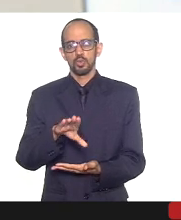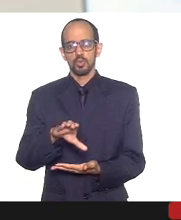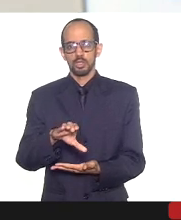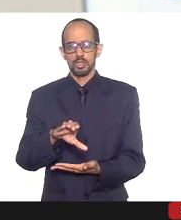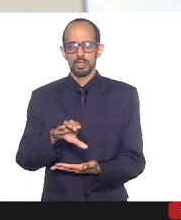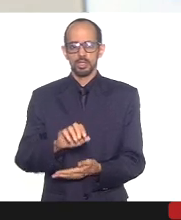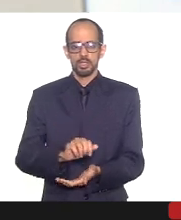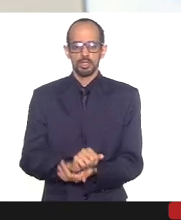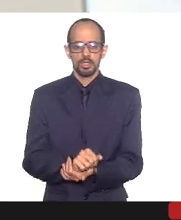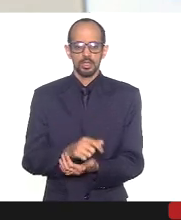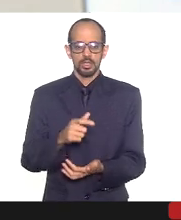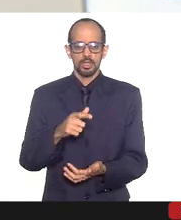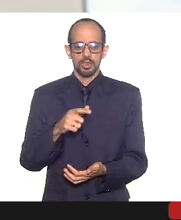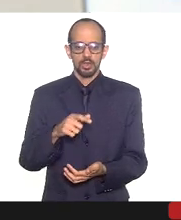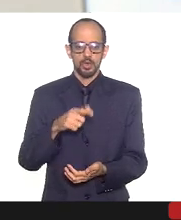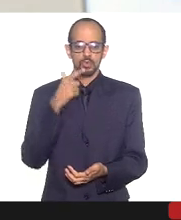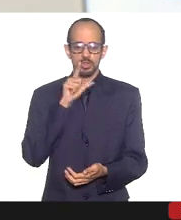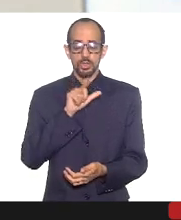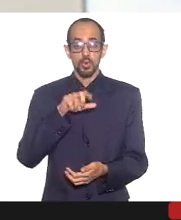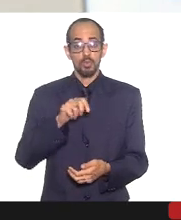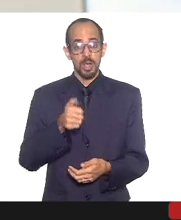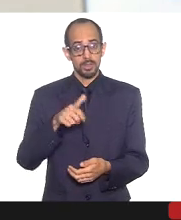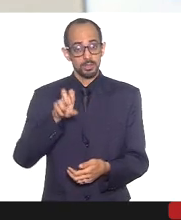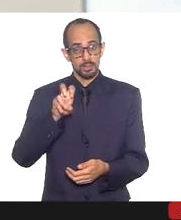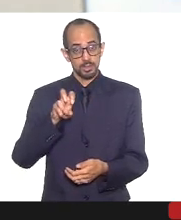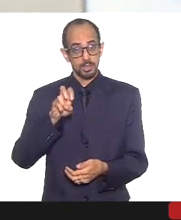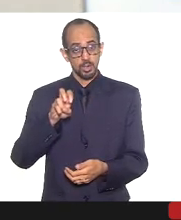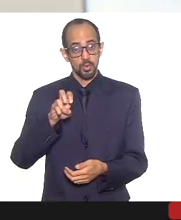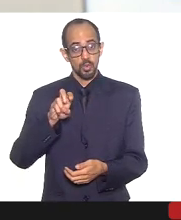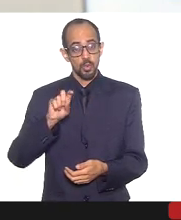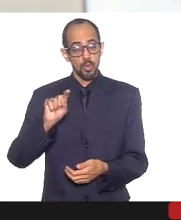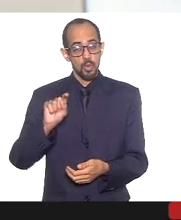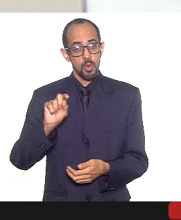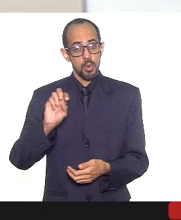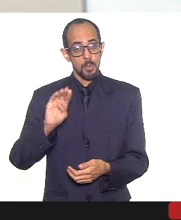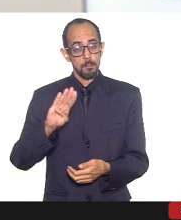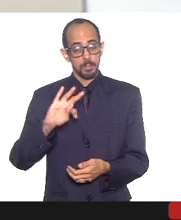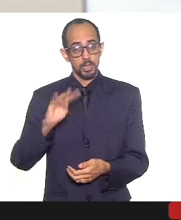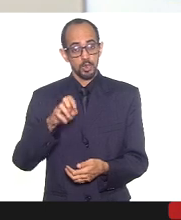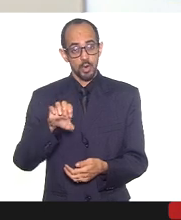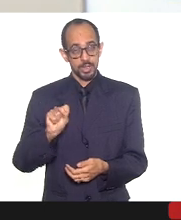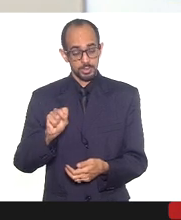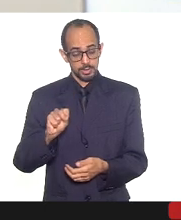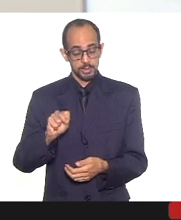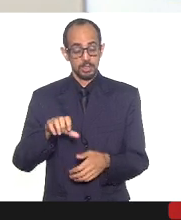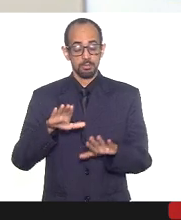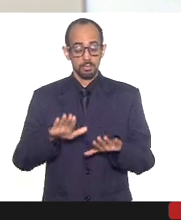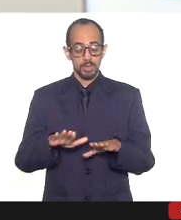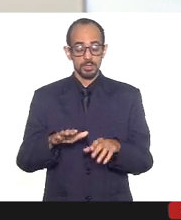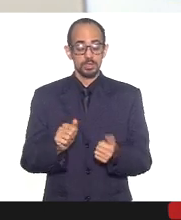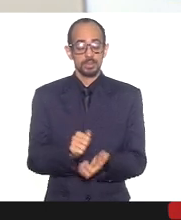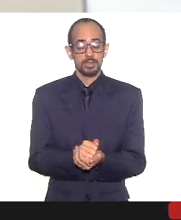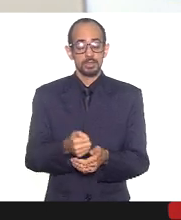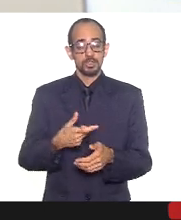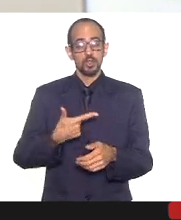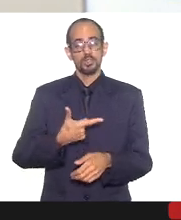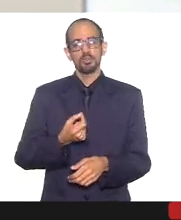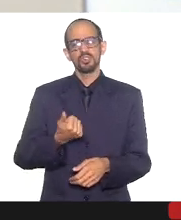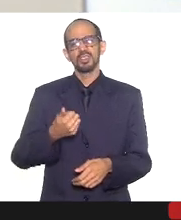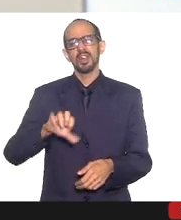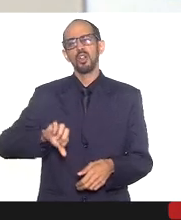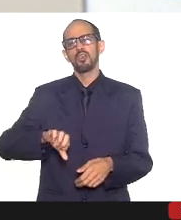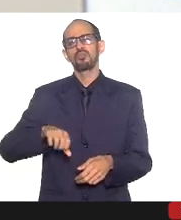milhões, 2019 havia sido de 4 bilhões e 800 milhões, enquanto no ano 2020 o gasto com o